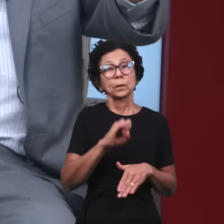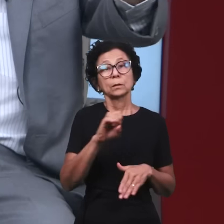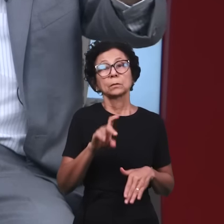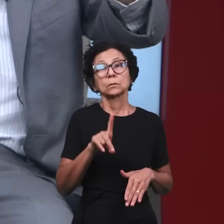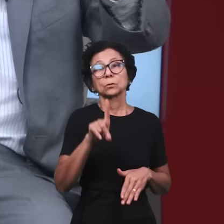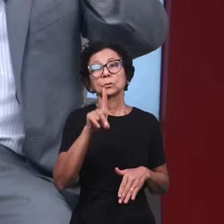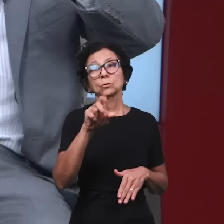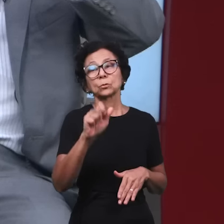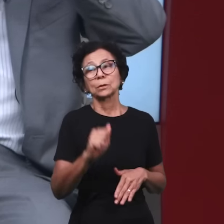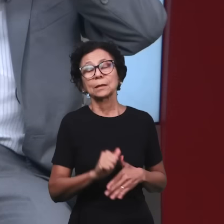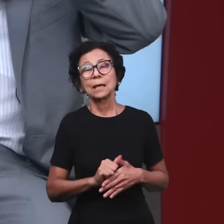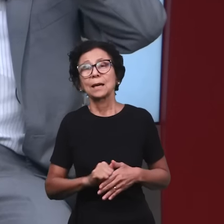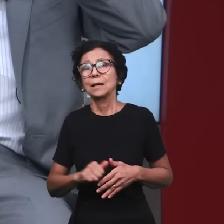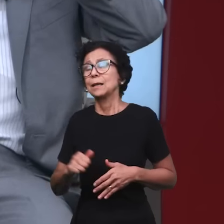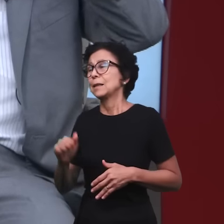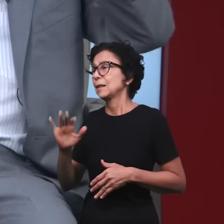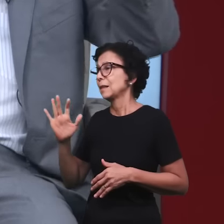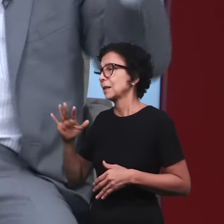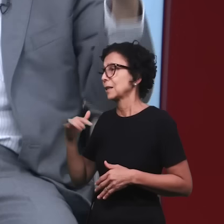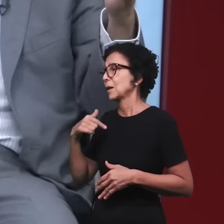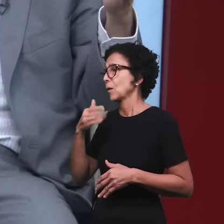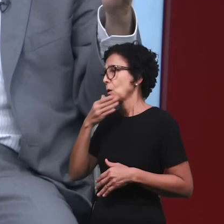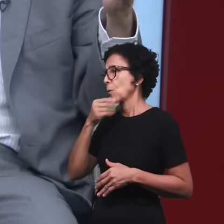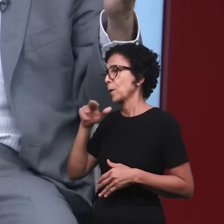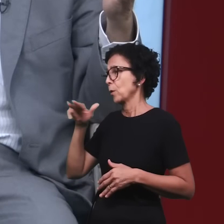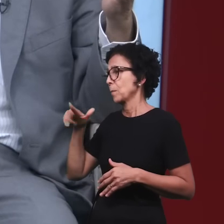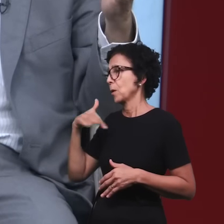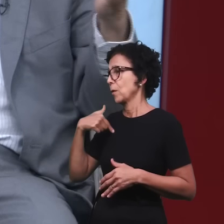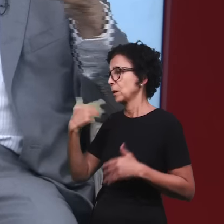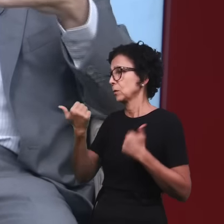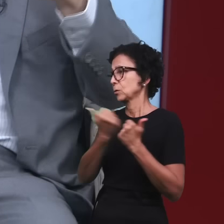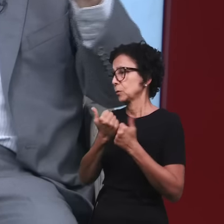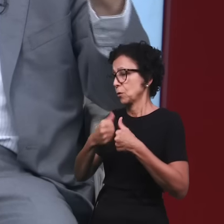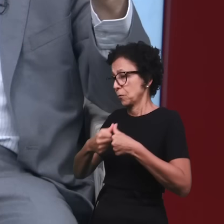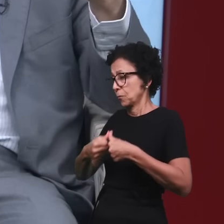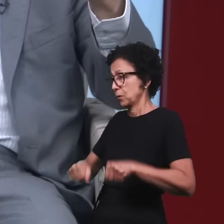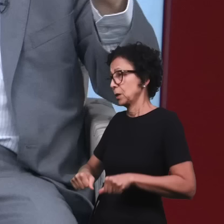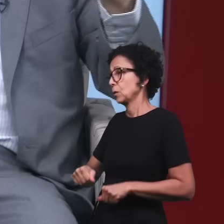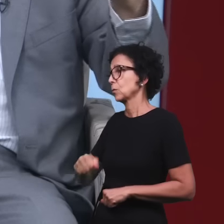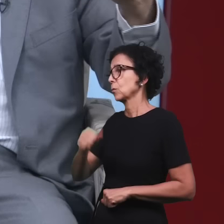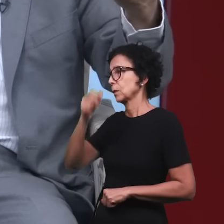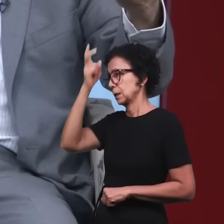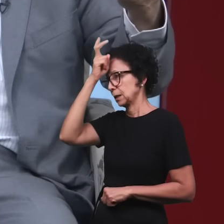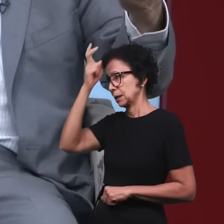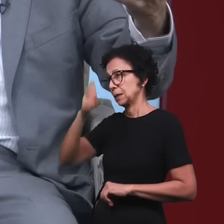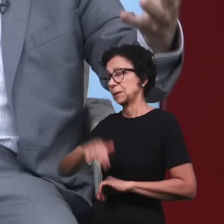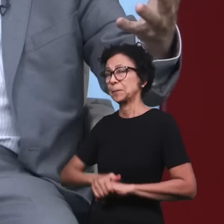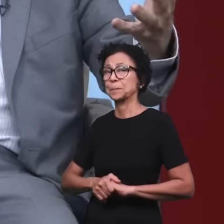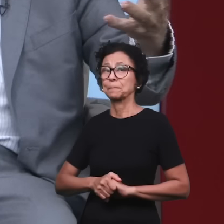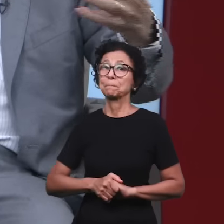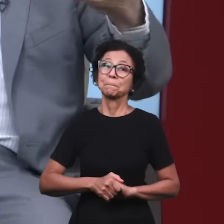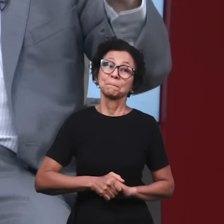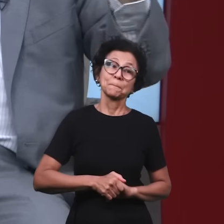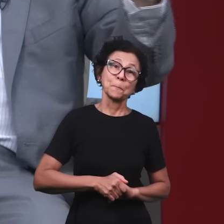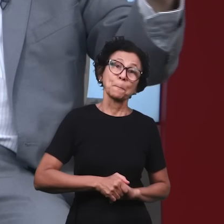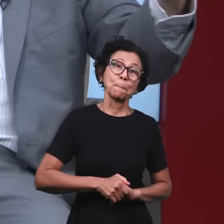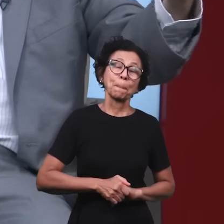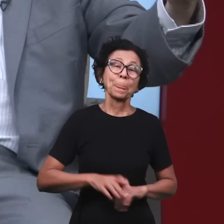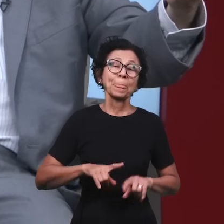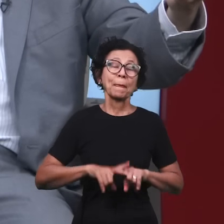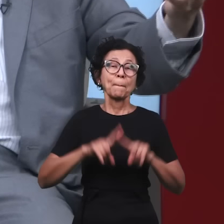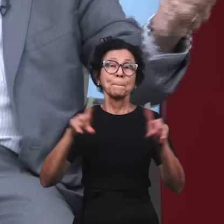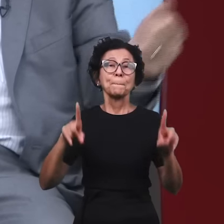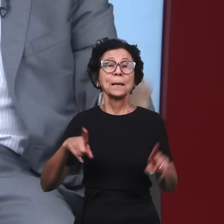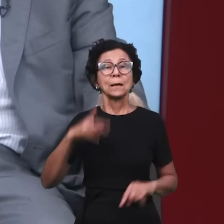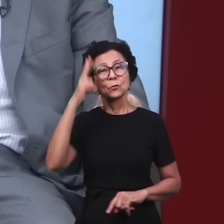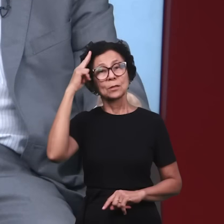aos irmãos em uma ocasião de grande choro de alegria e declara que Deus permitiu tudo para a